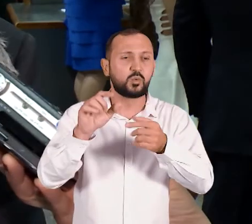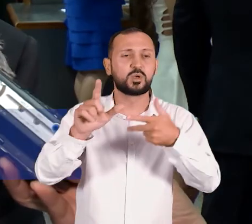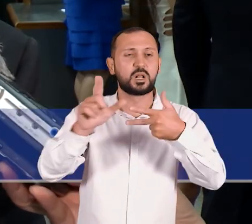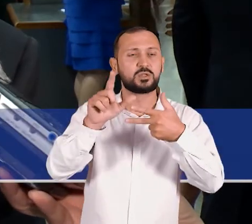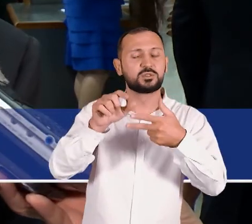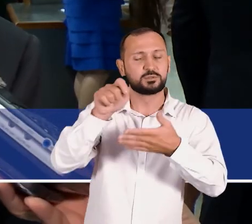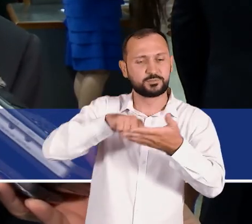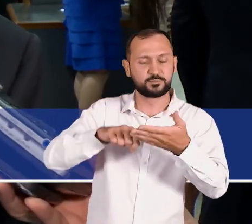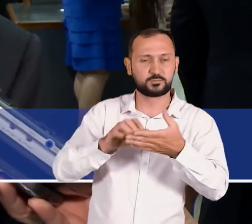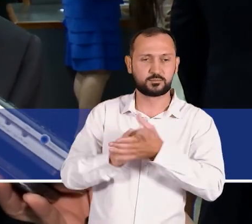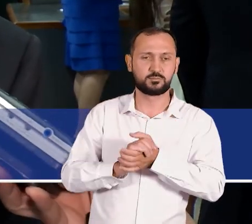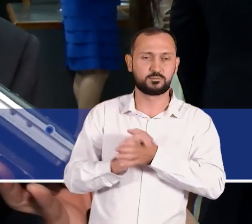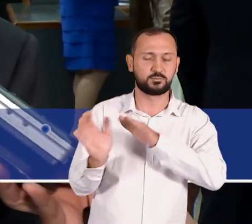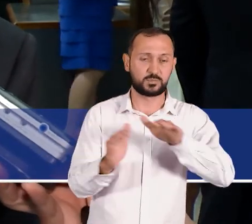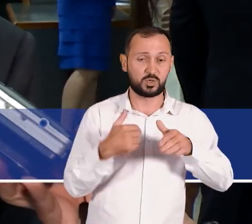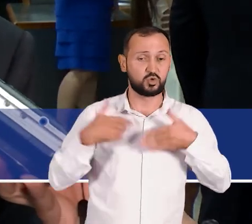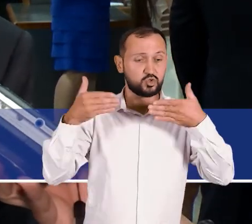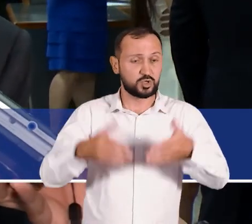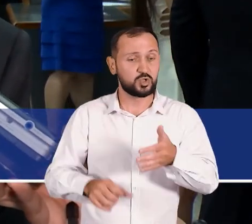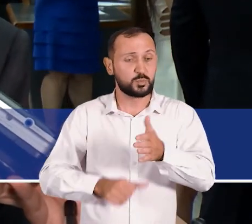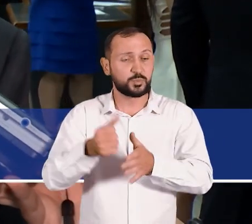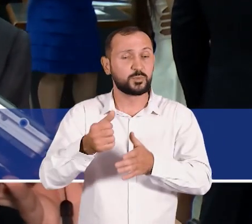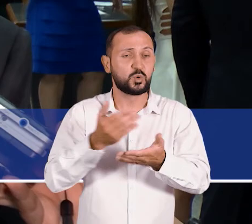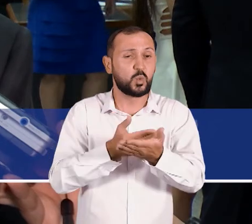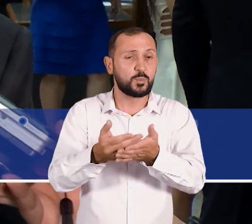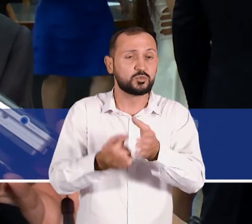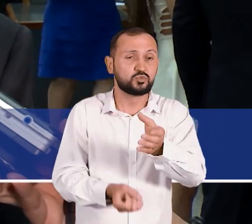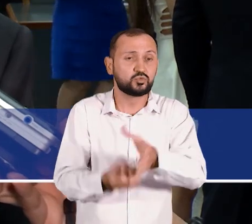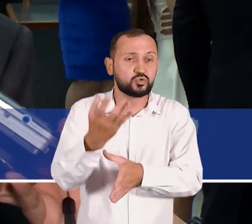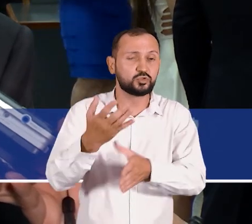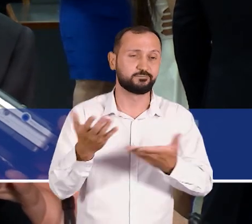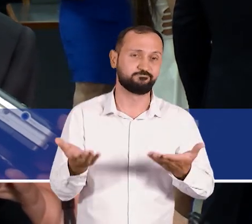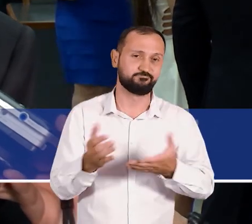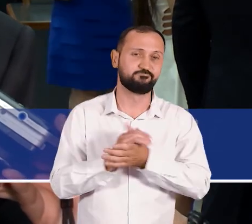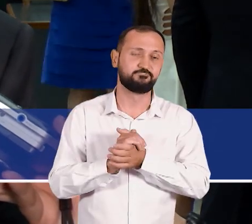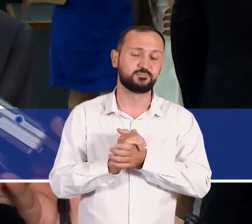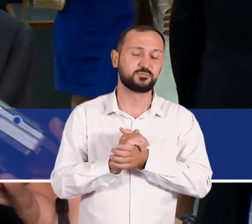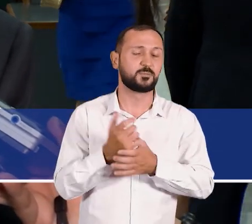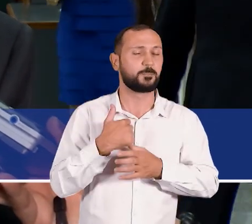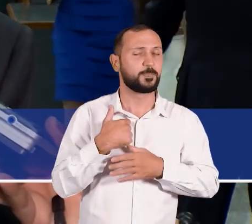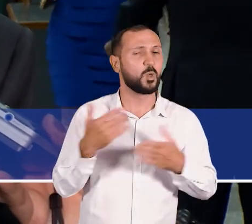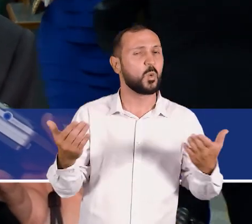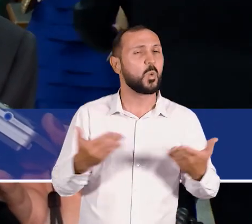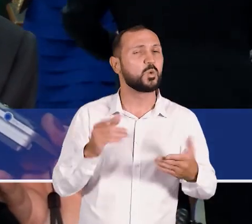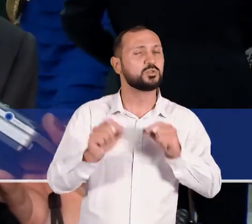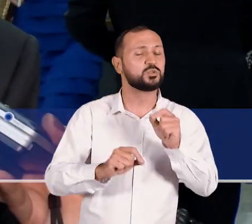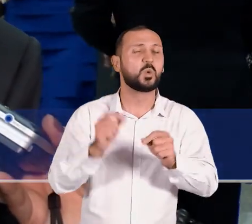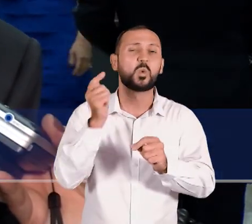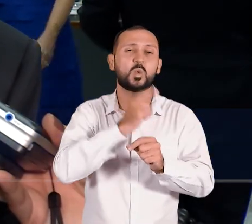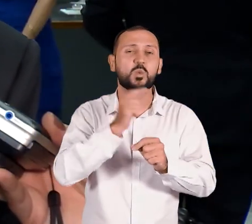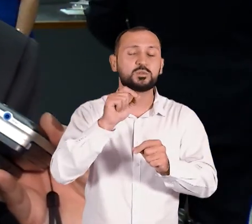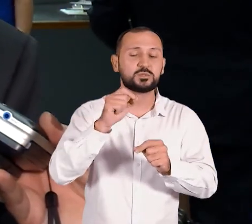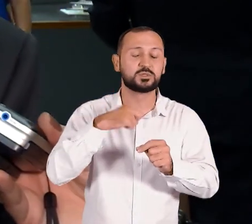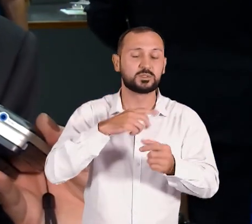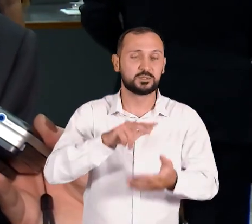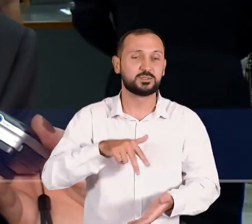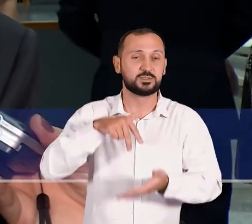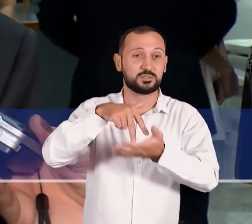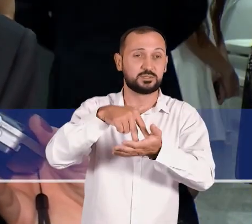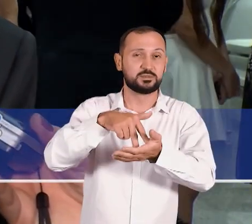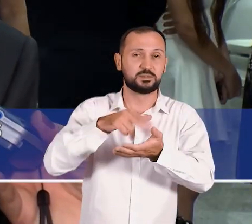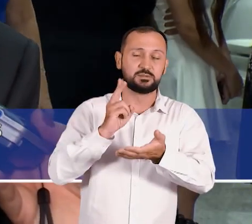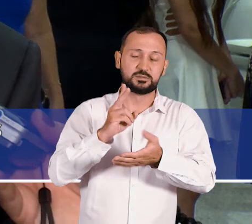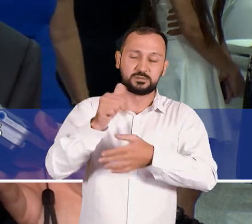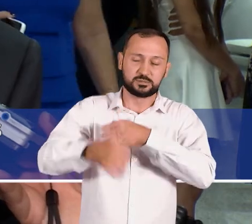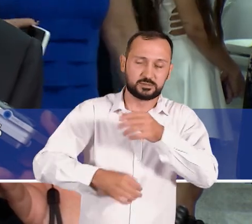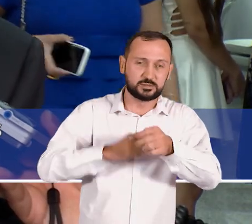Eu estou no Tribunal de Contas desde o primeiro dia da sua fundação. Então, hoje eu consegui ser o